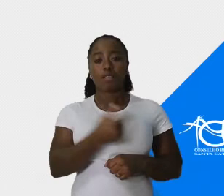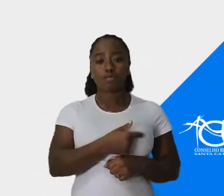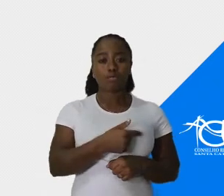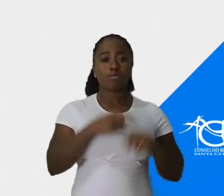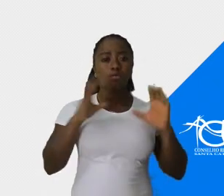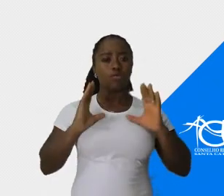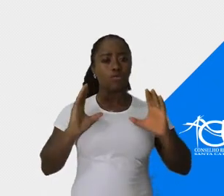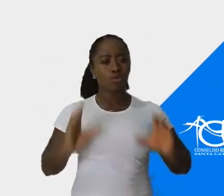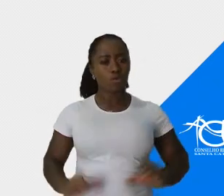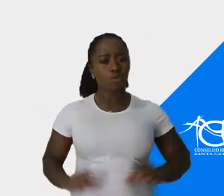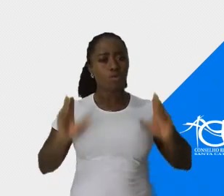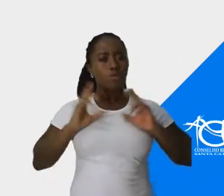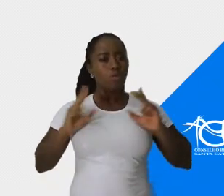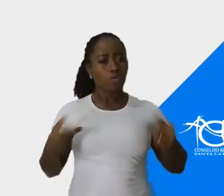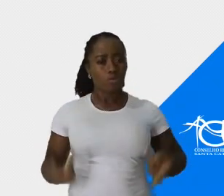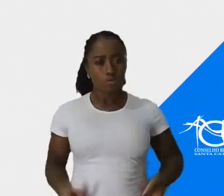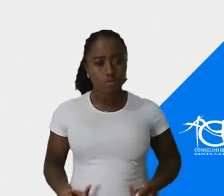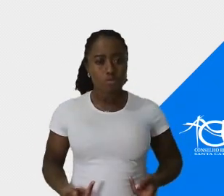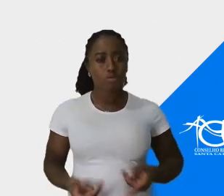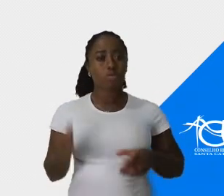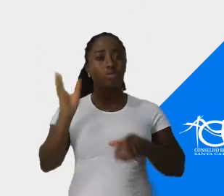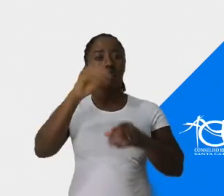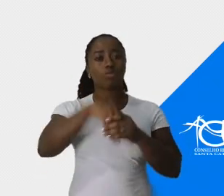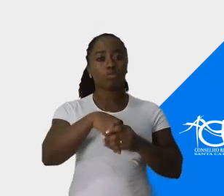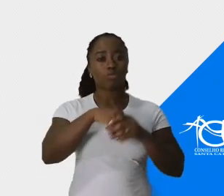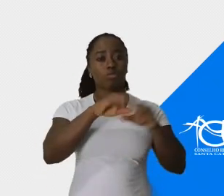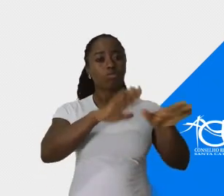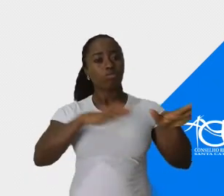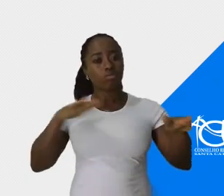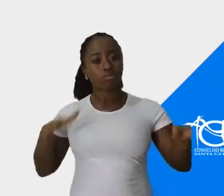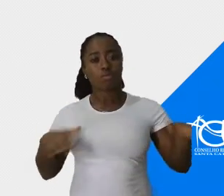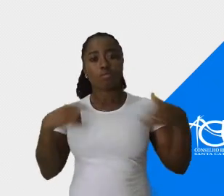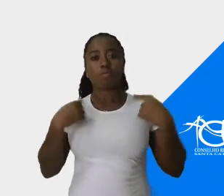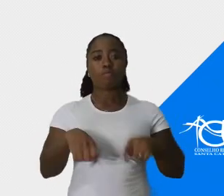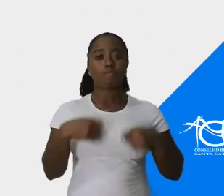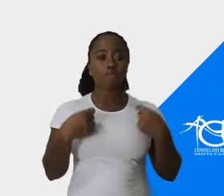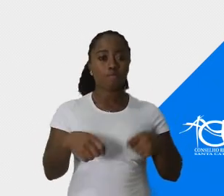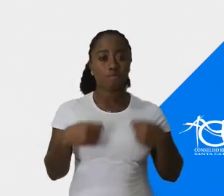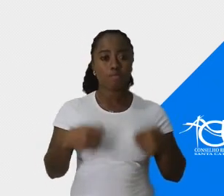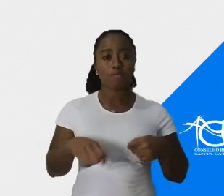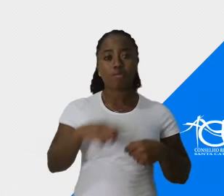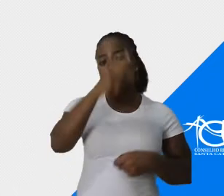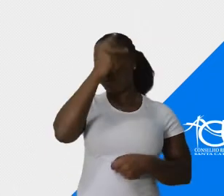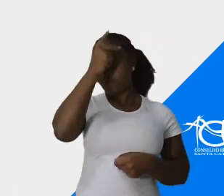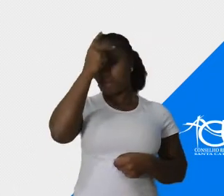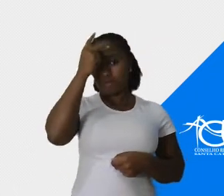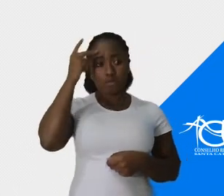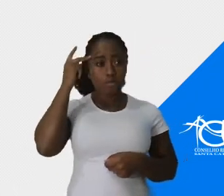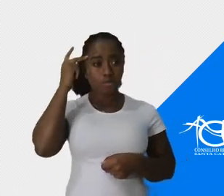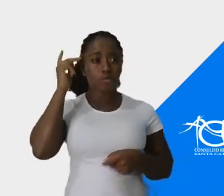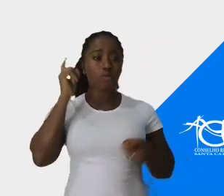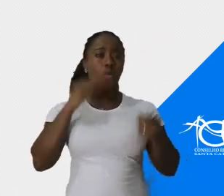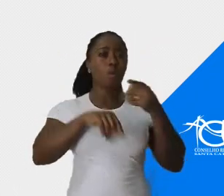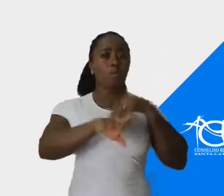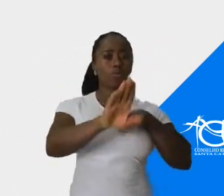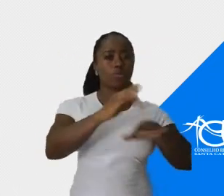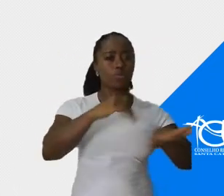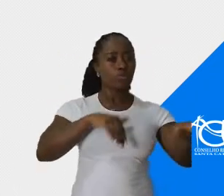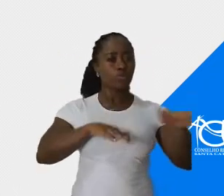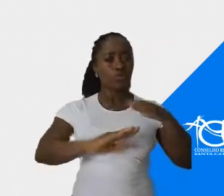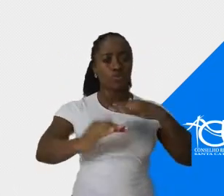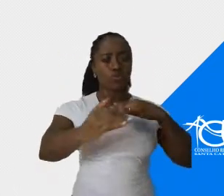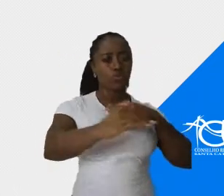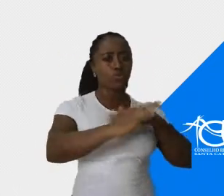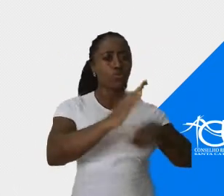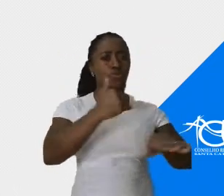trânsito. Então, o trânsito depende da mobilidade e circulação de pessoas que dirigem veículos, que se movimentam